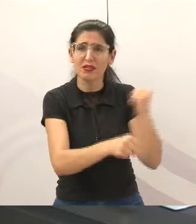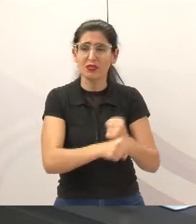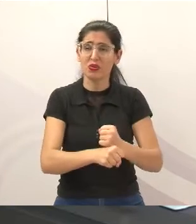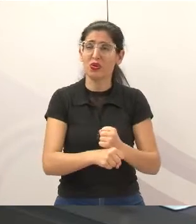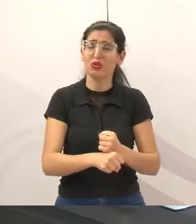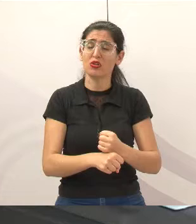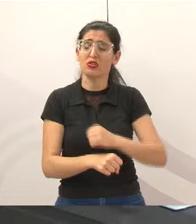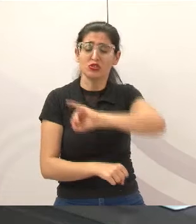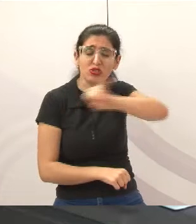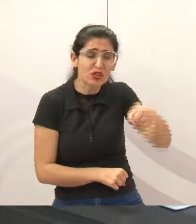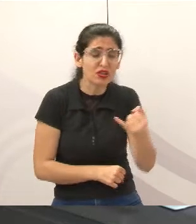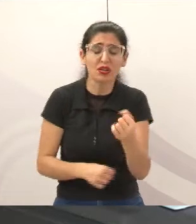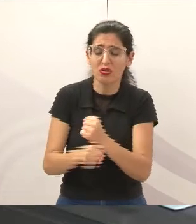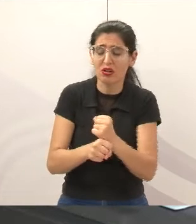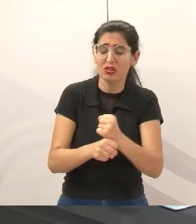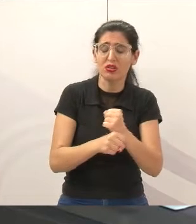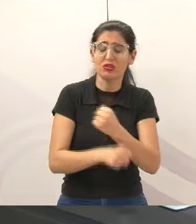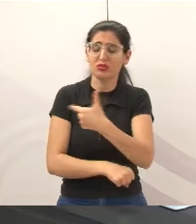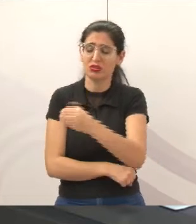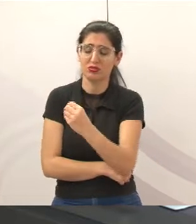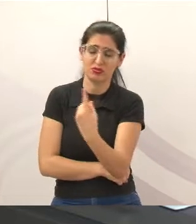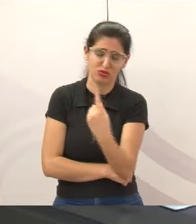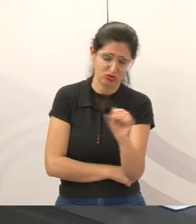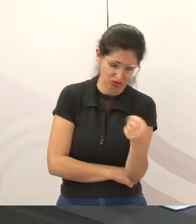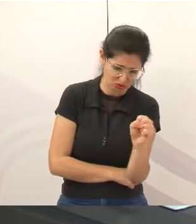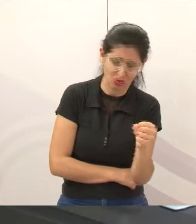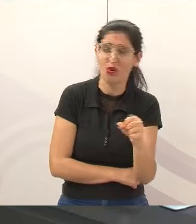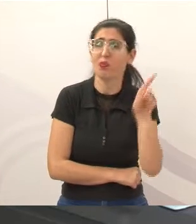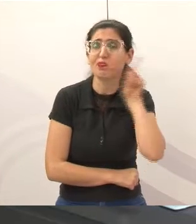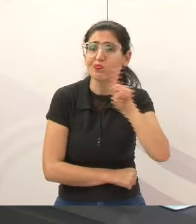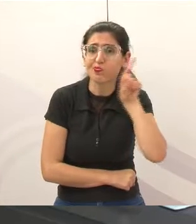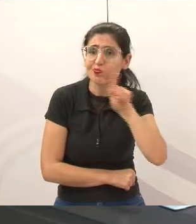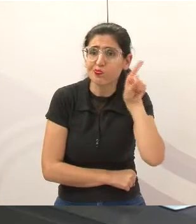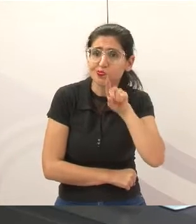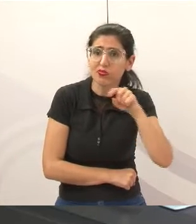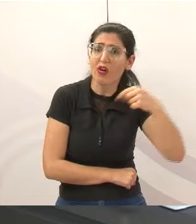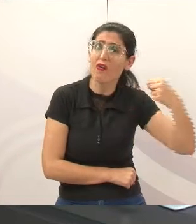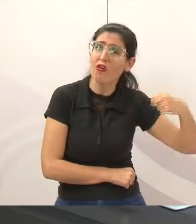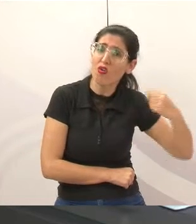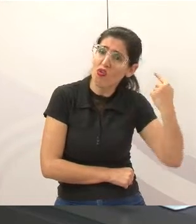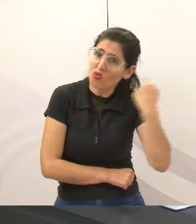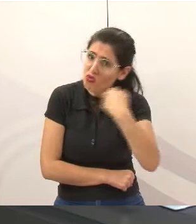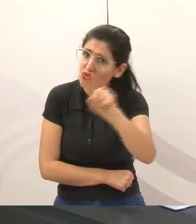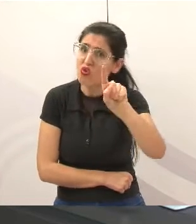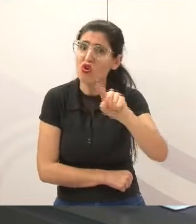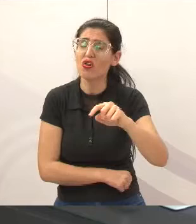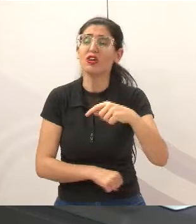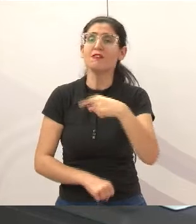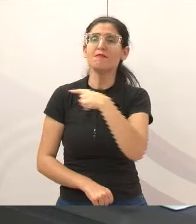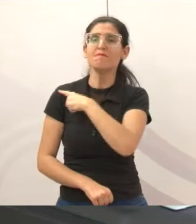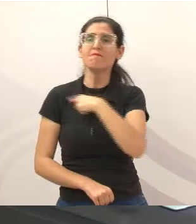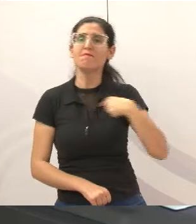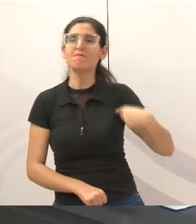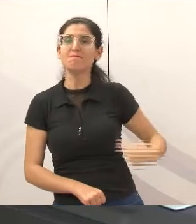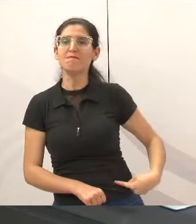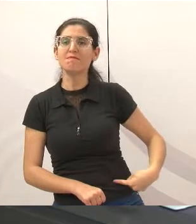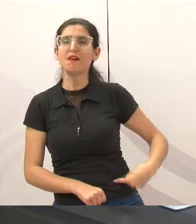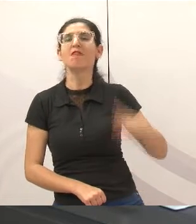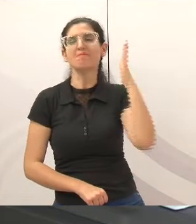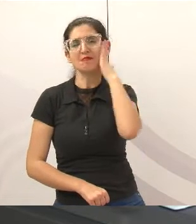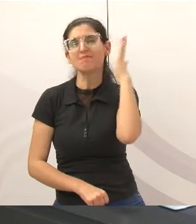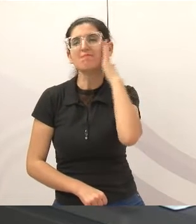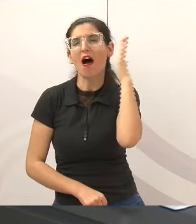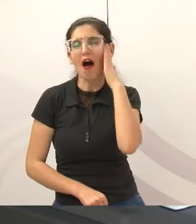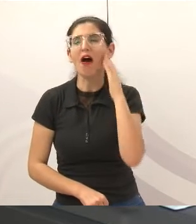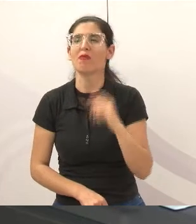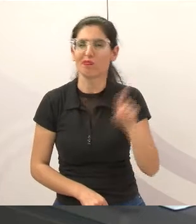de 2018, lá na China, vendo com relação a esse risco dessa nova pandemia. Então